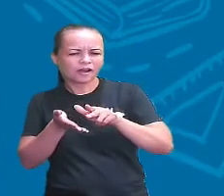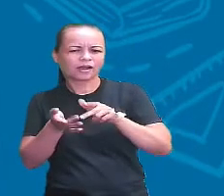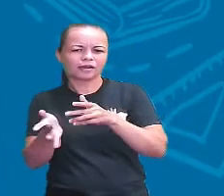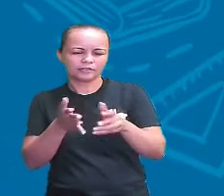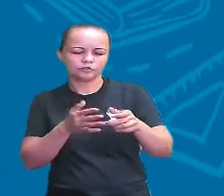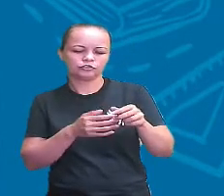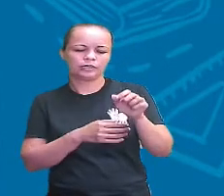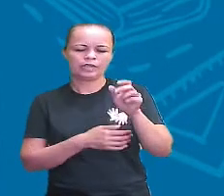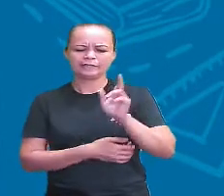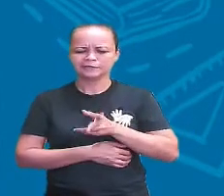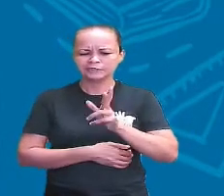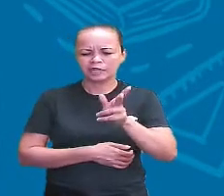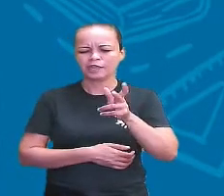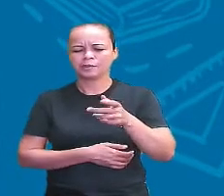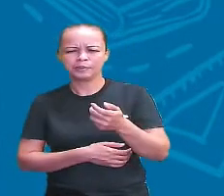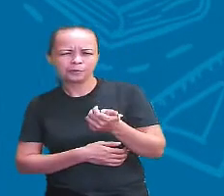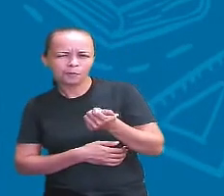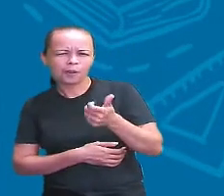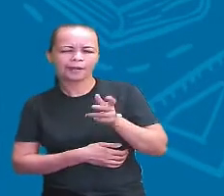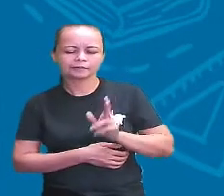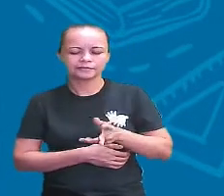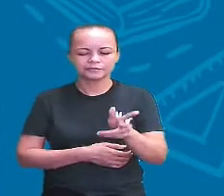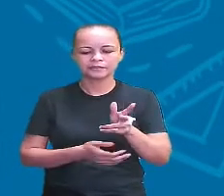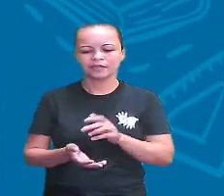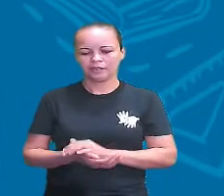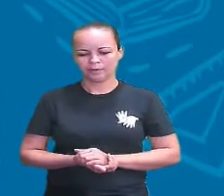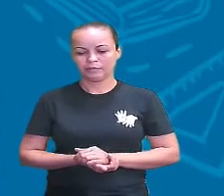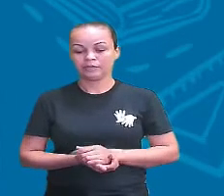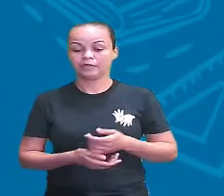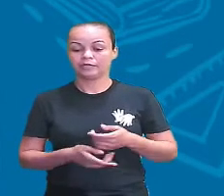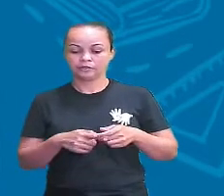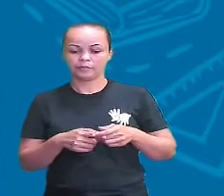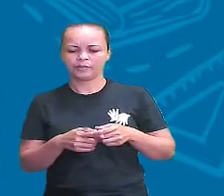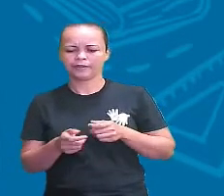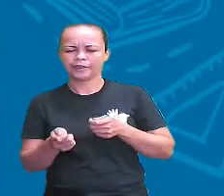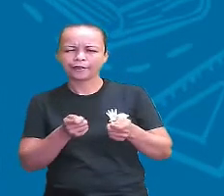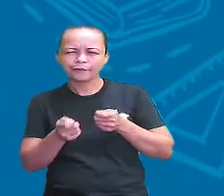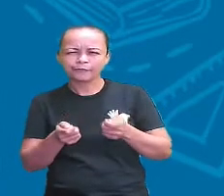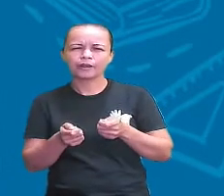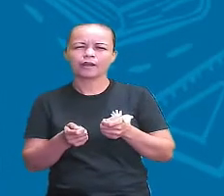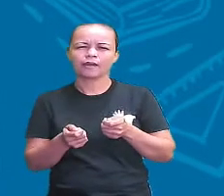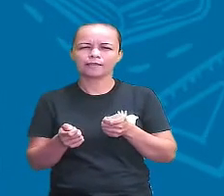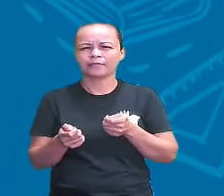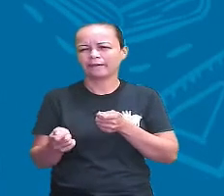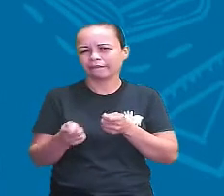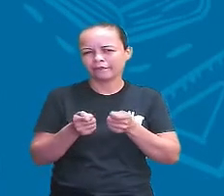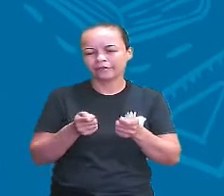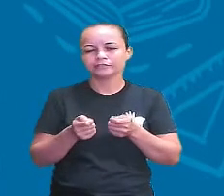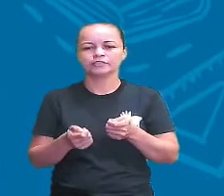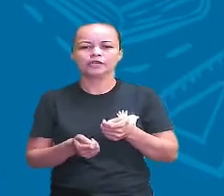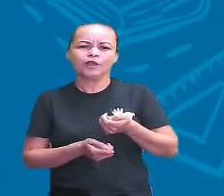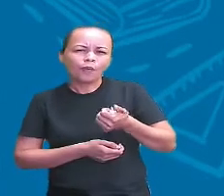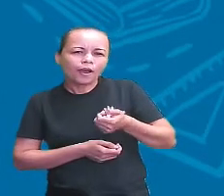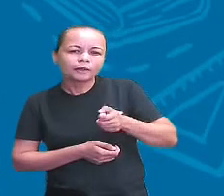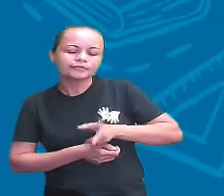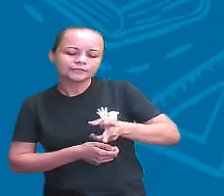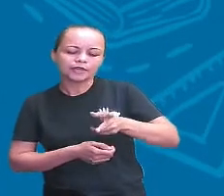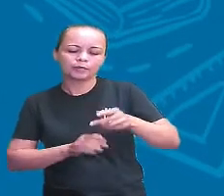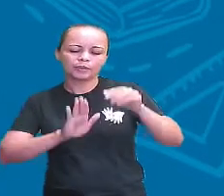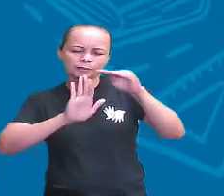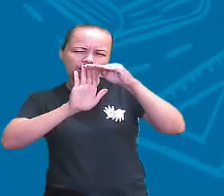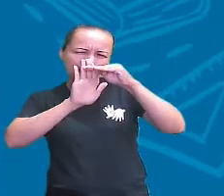sempre. Nearly always, também quase sempre a gente pode empregar. Regularly,